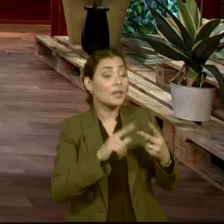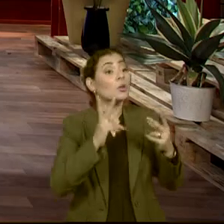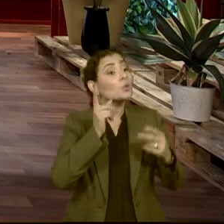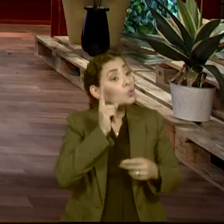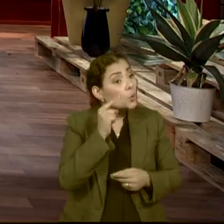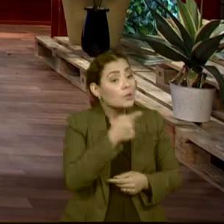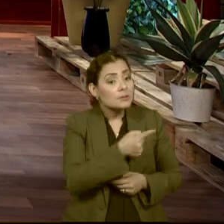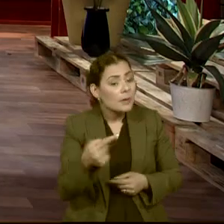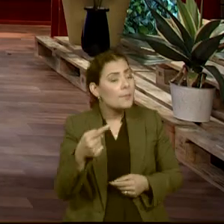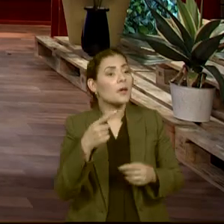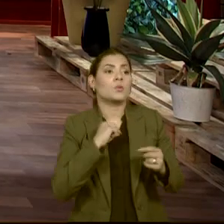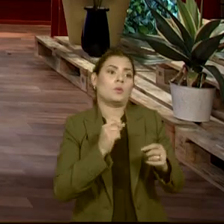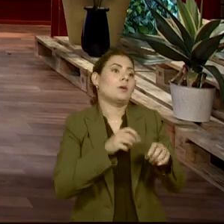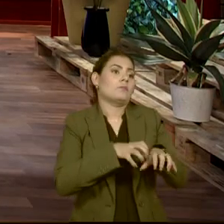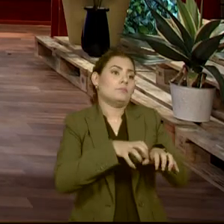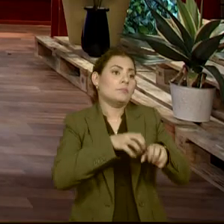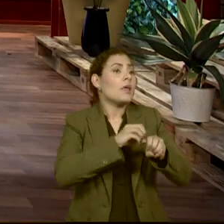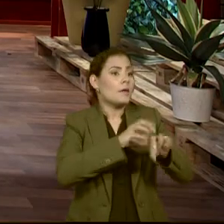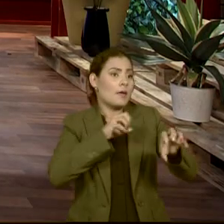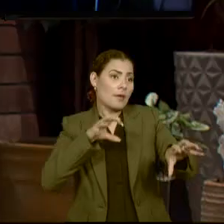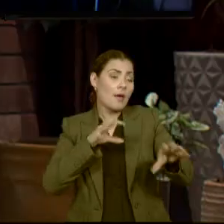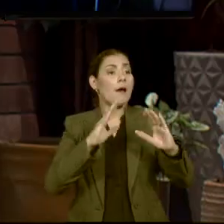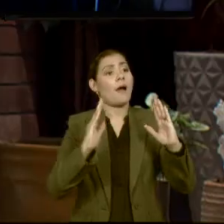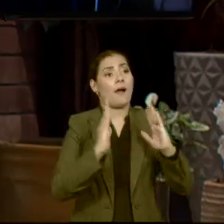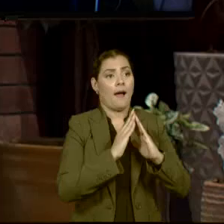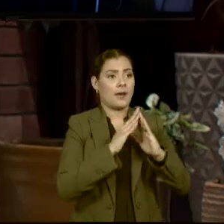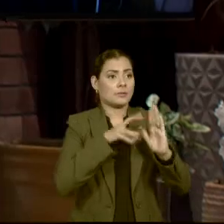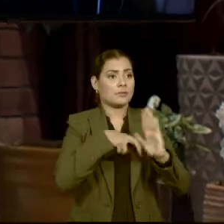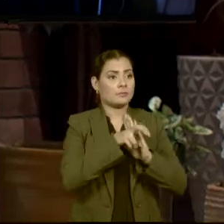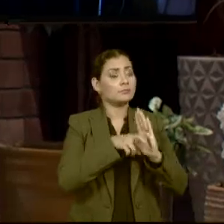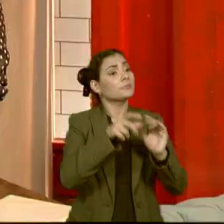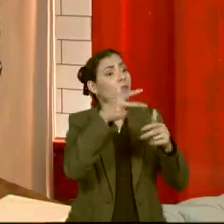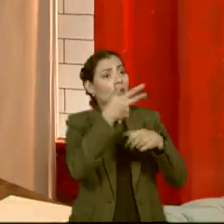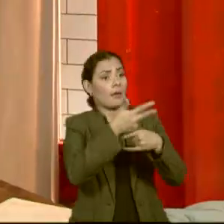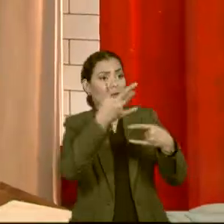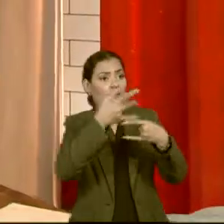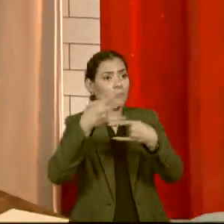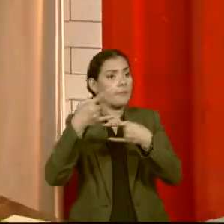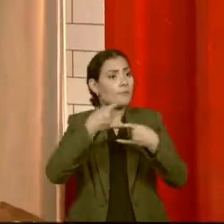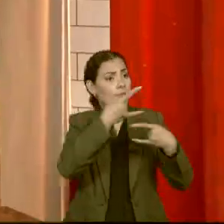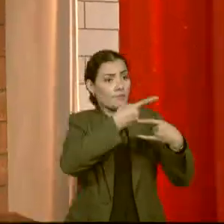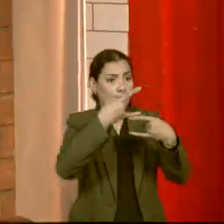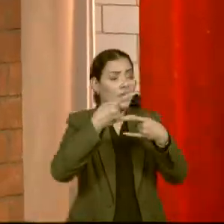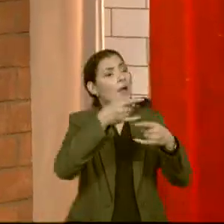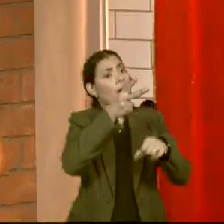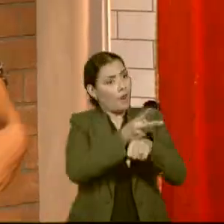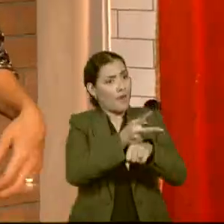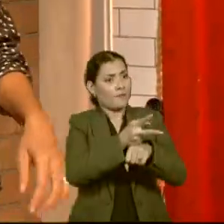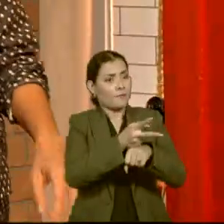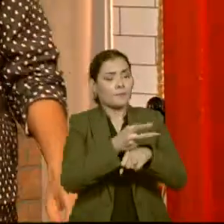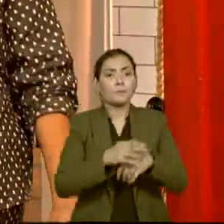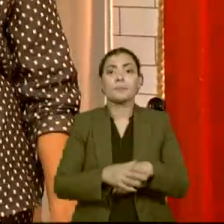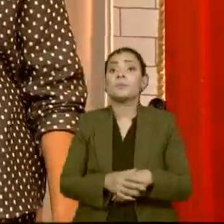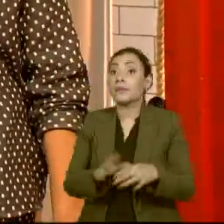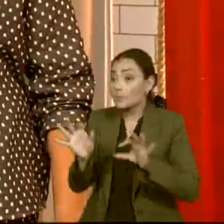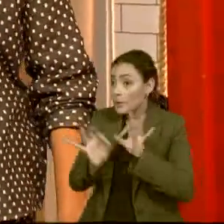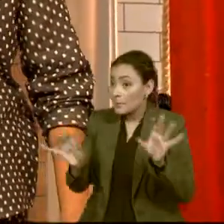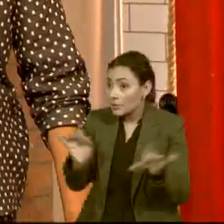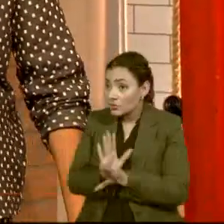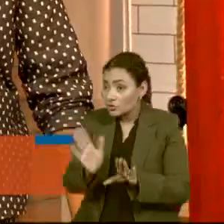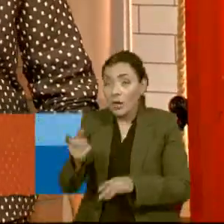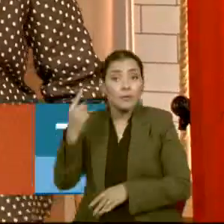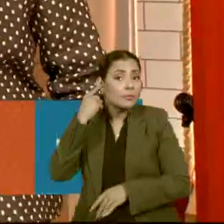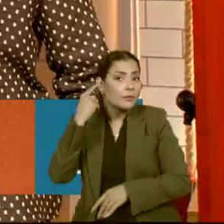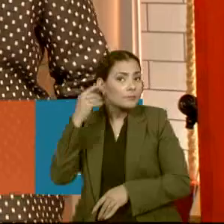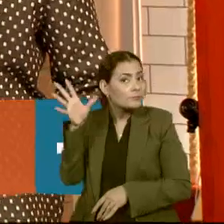que a gente faz remotamente daqui com a casa dele. E agora já está se preparando para entrar no ar. Sim, gente tem usa